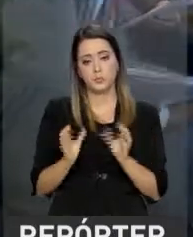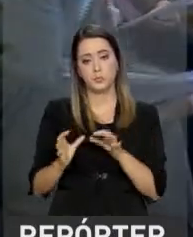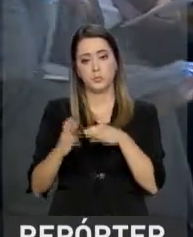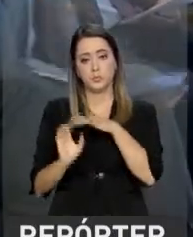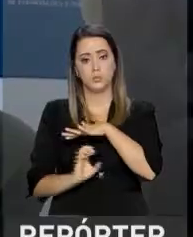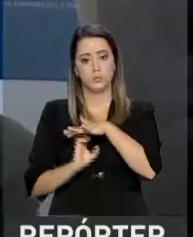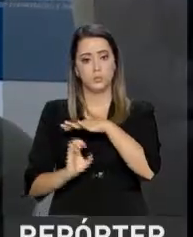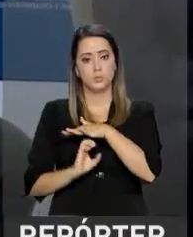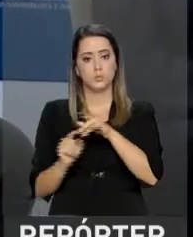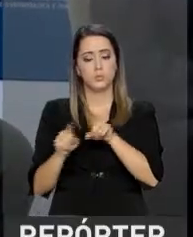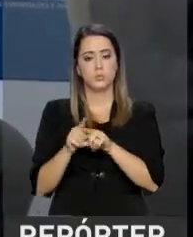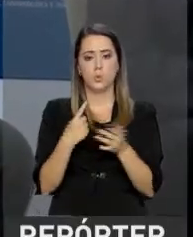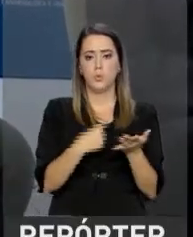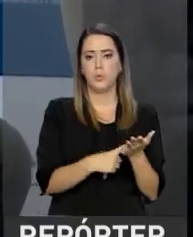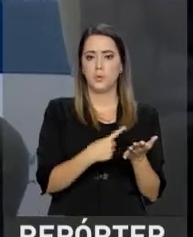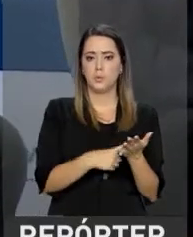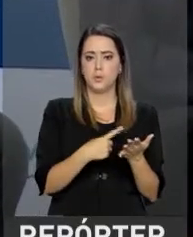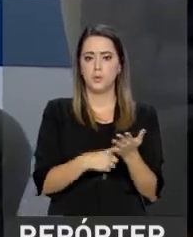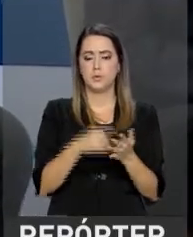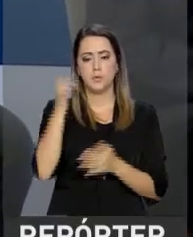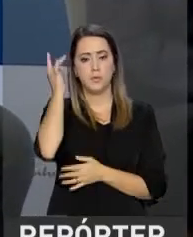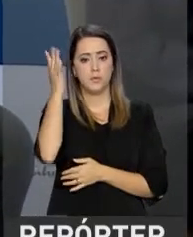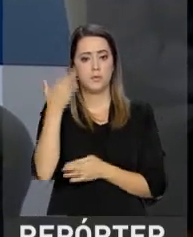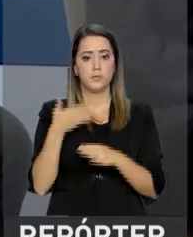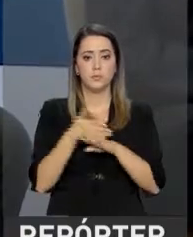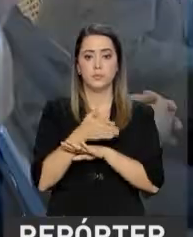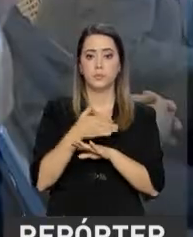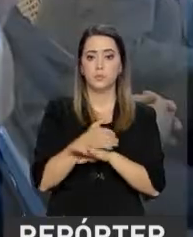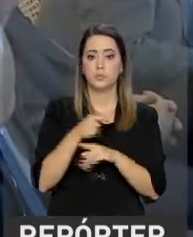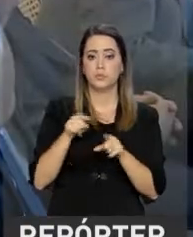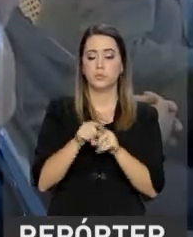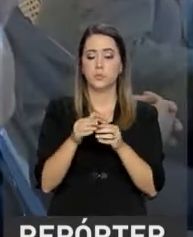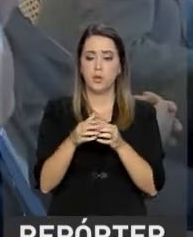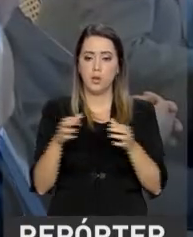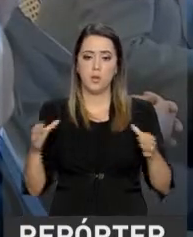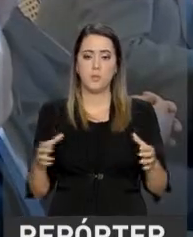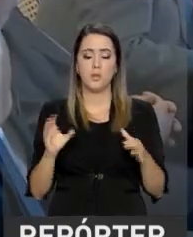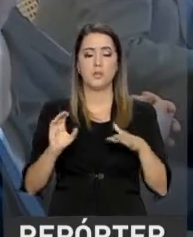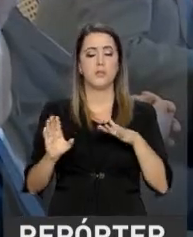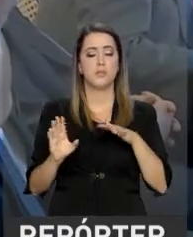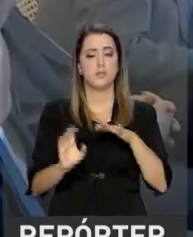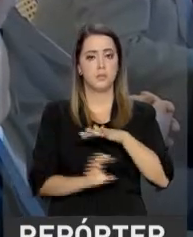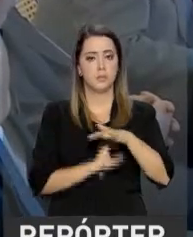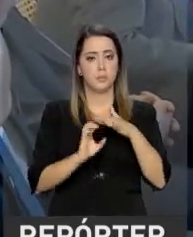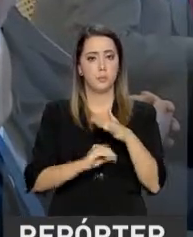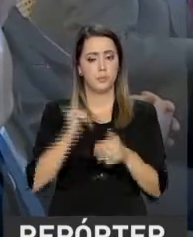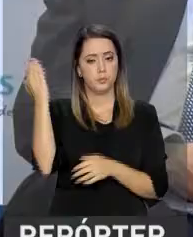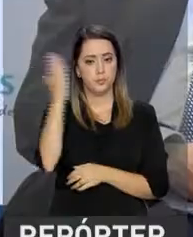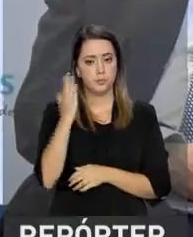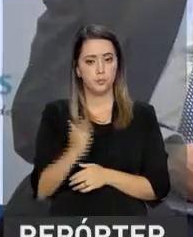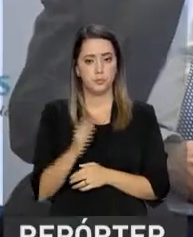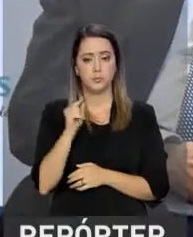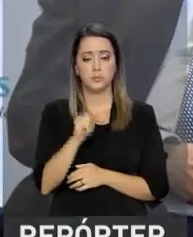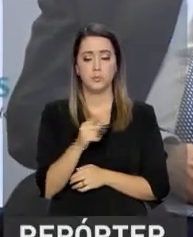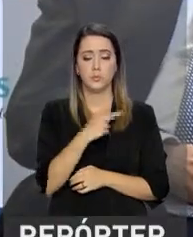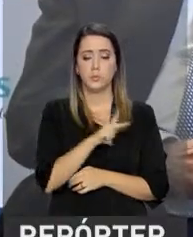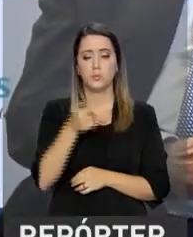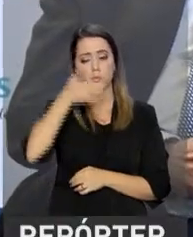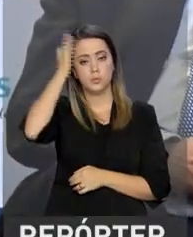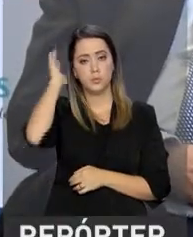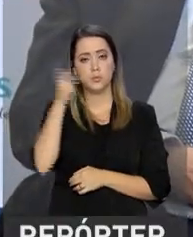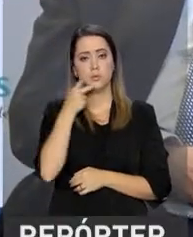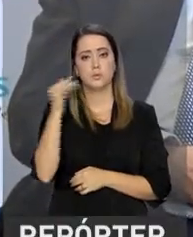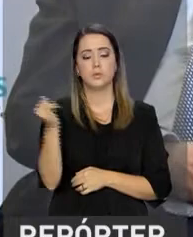Exportações e Investimentos se compromete a facilitar a ampliação dos negócios da Siemens no país. O presidente Michel